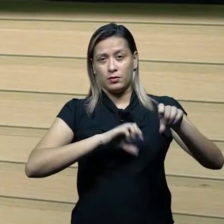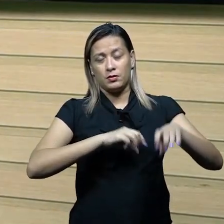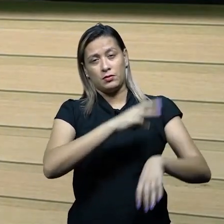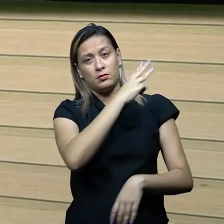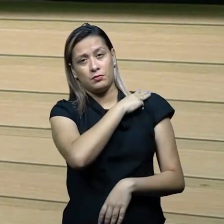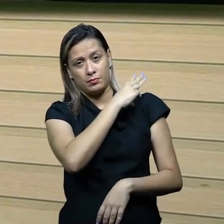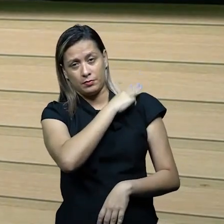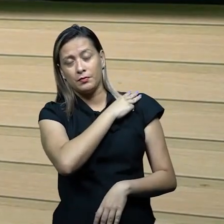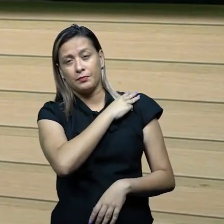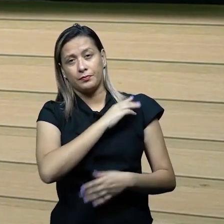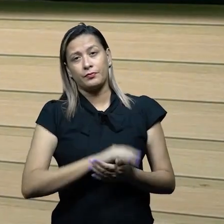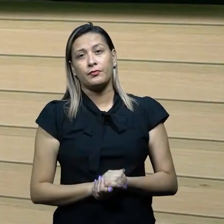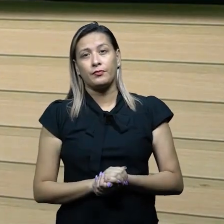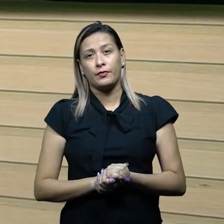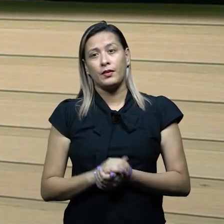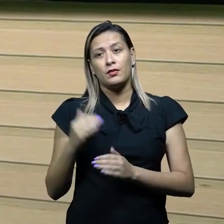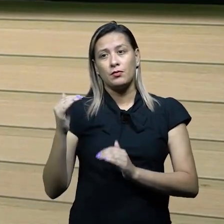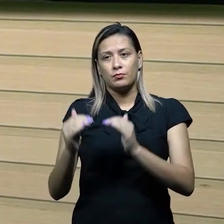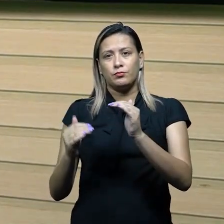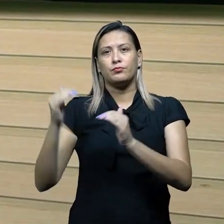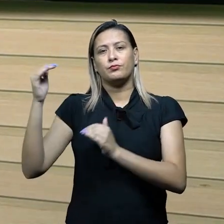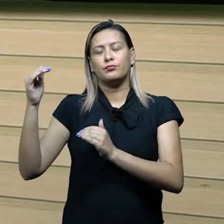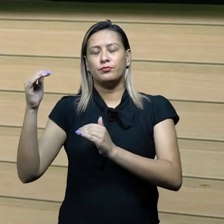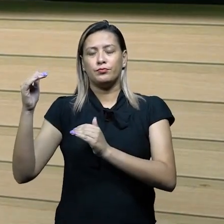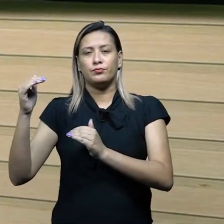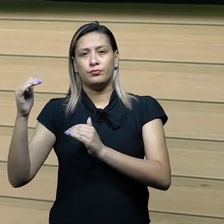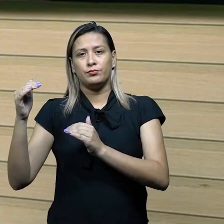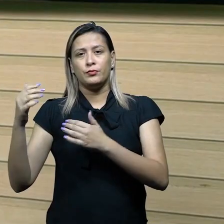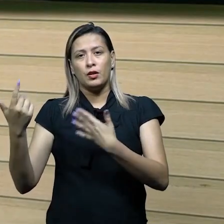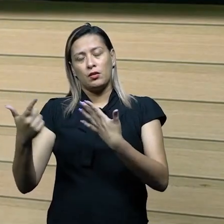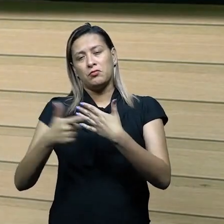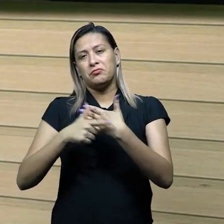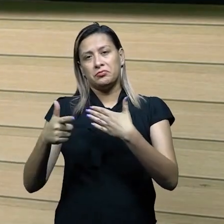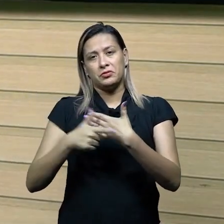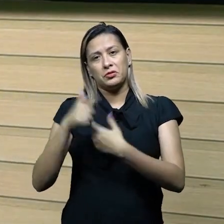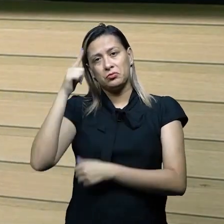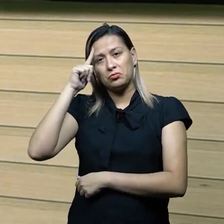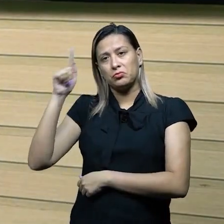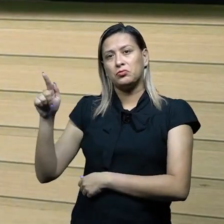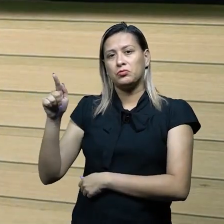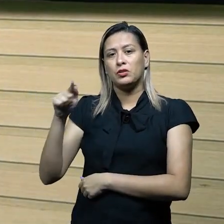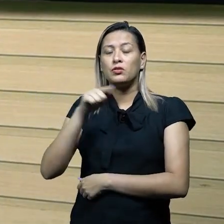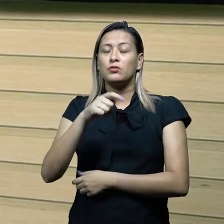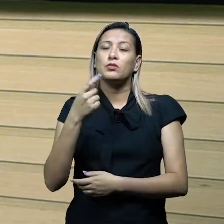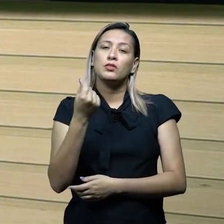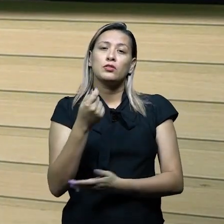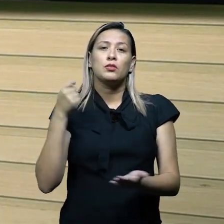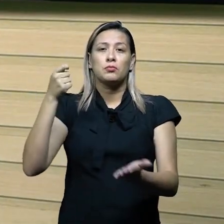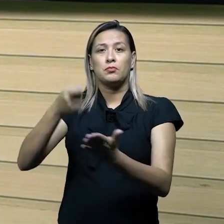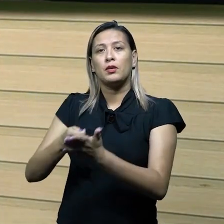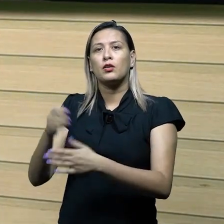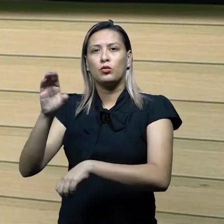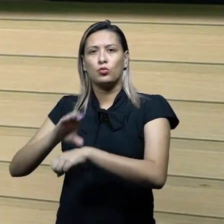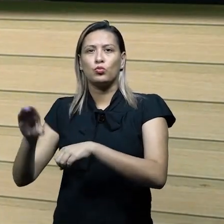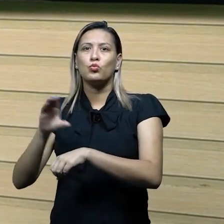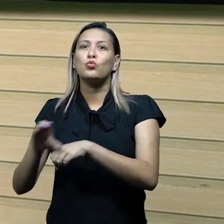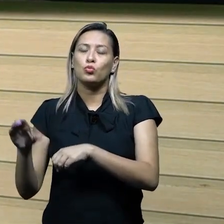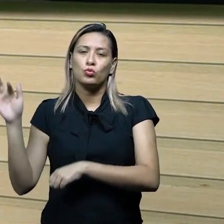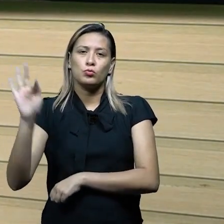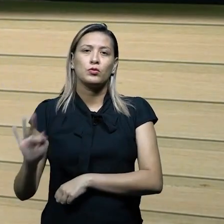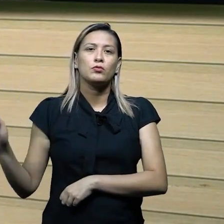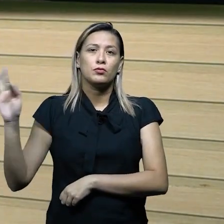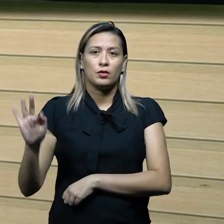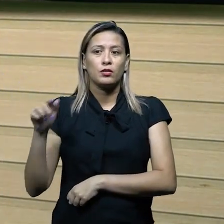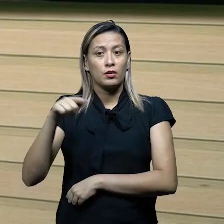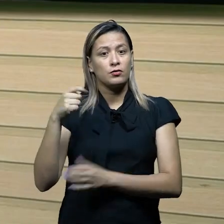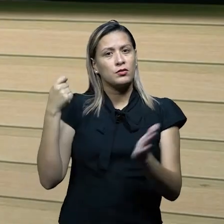promovê-la para um cargo de supervisor, de gerente, e pagando um curso superior para essa pessoa. Você não vai poder exigir mais dela? Vai. Ela